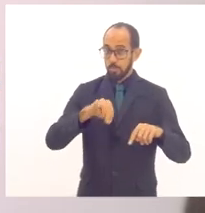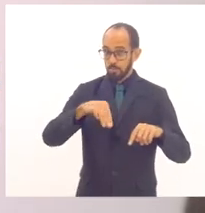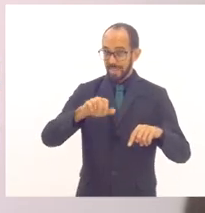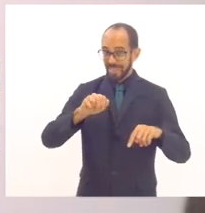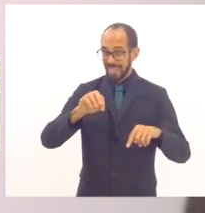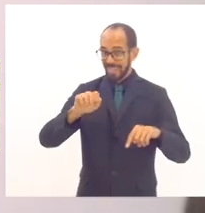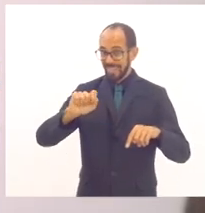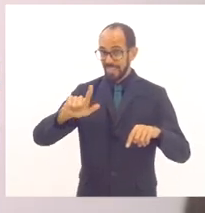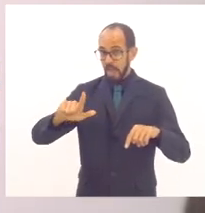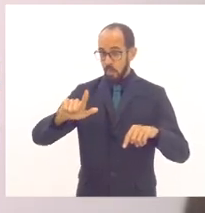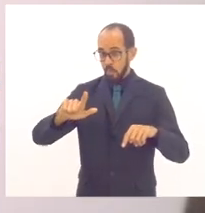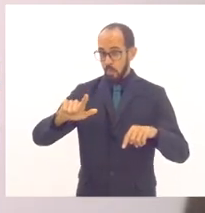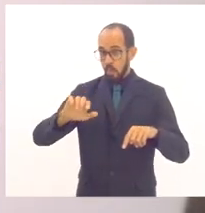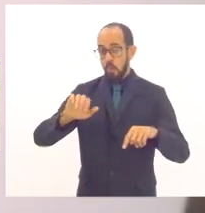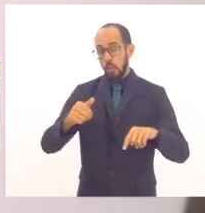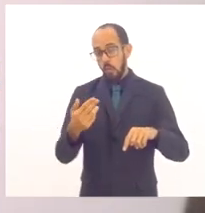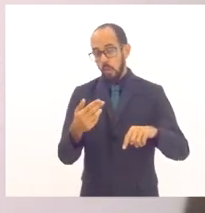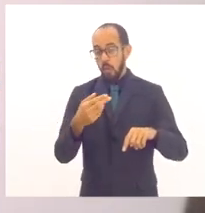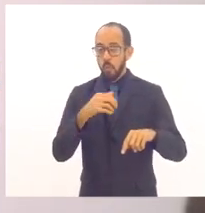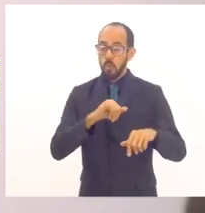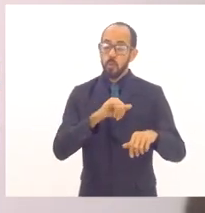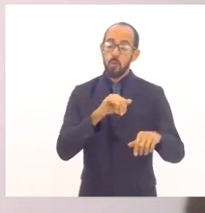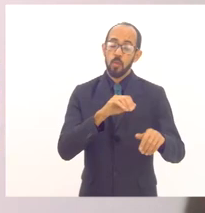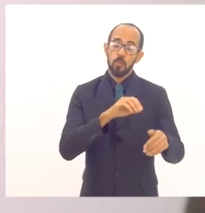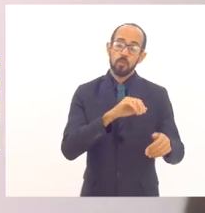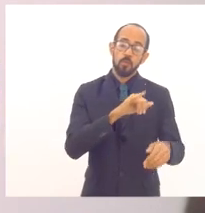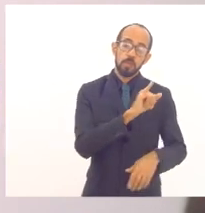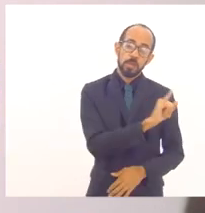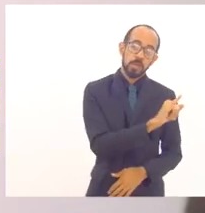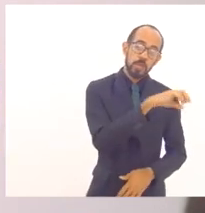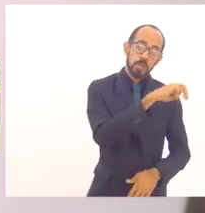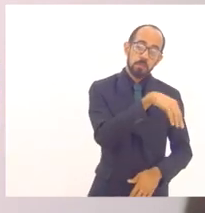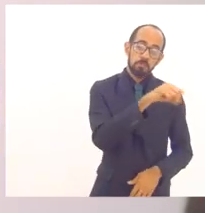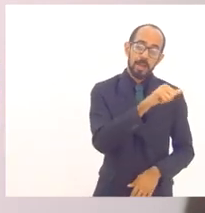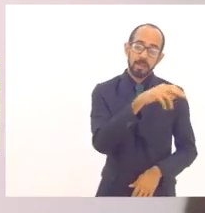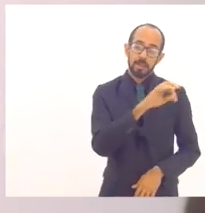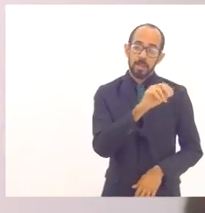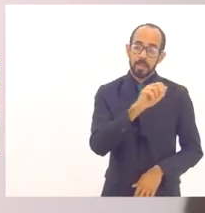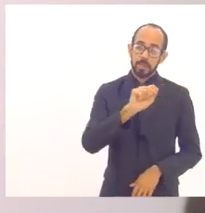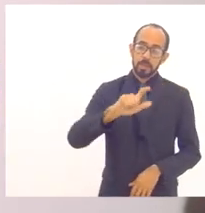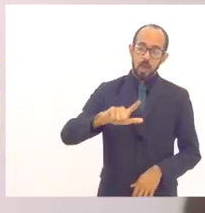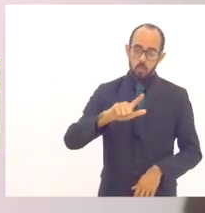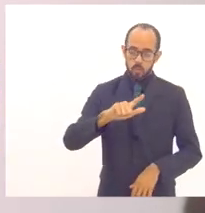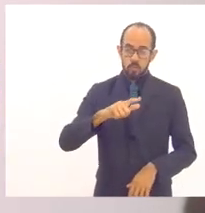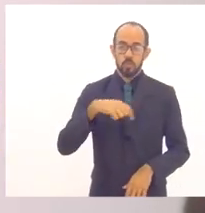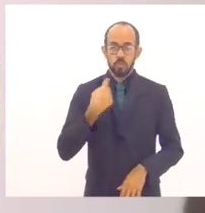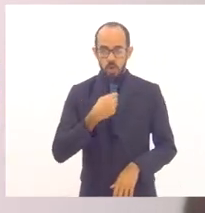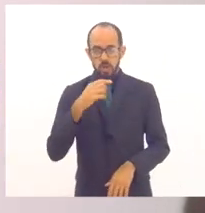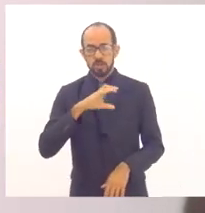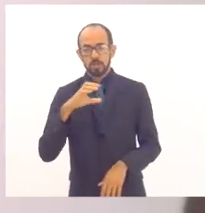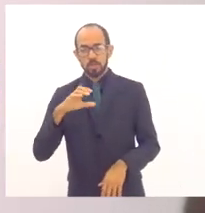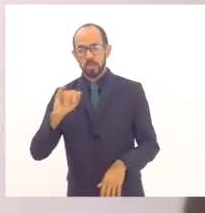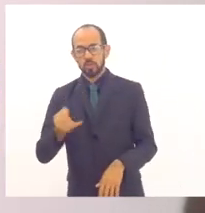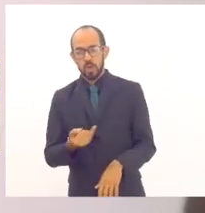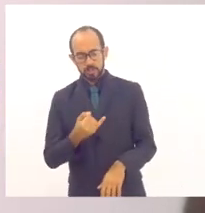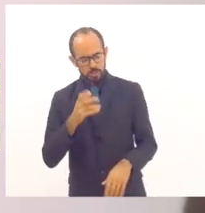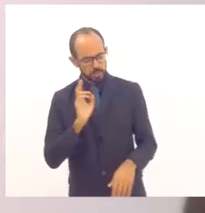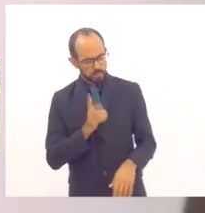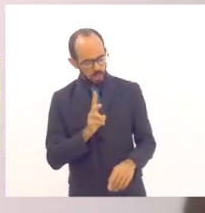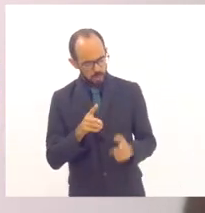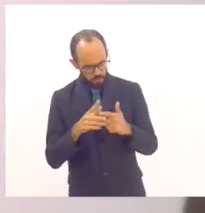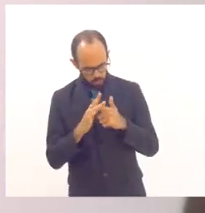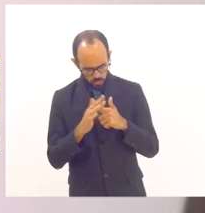ou fala de patrimônio material sem dizer que tem que ouvir antes o INEPAC. E nós, na CCJ, sempre corrigimos